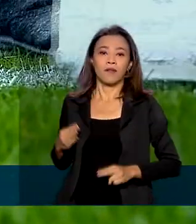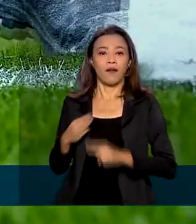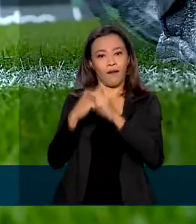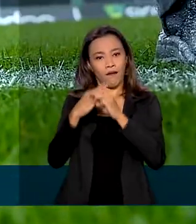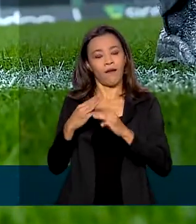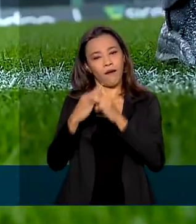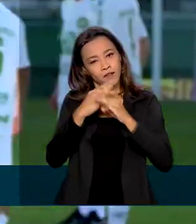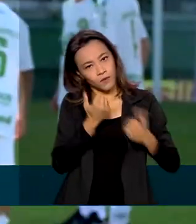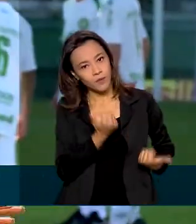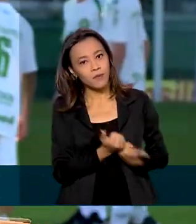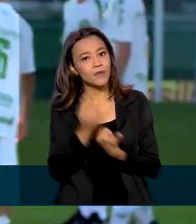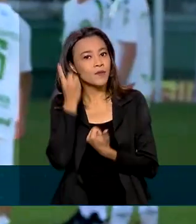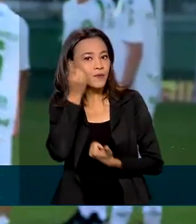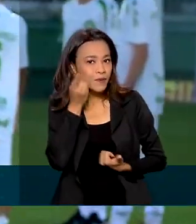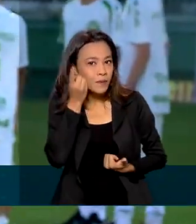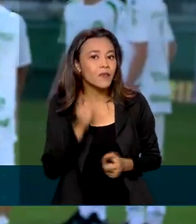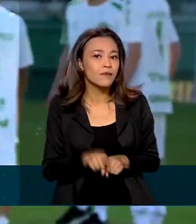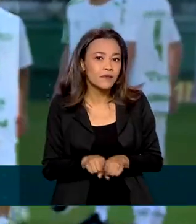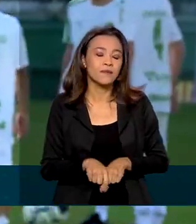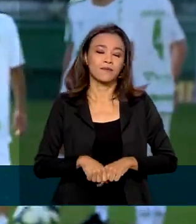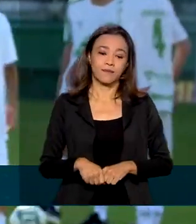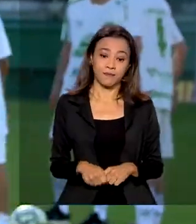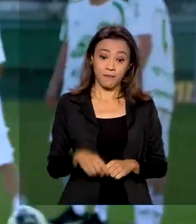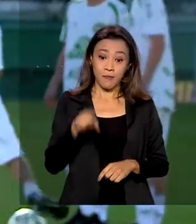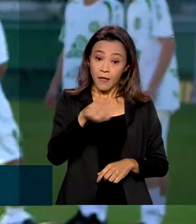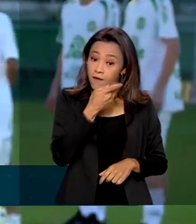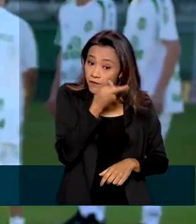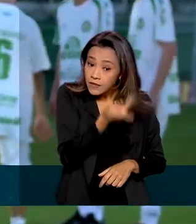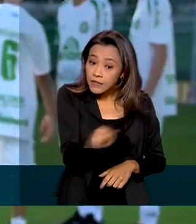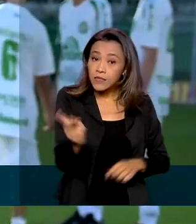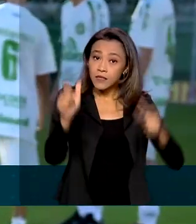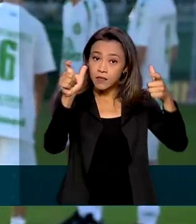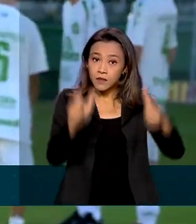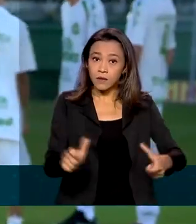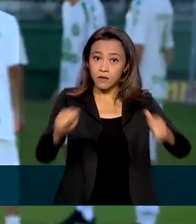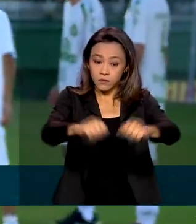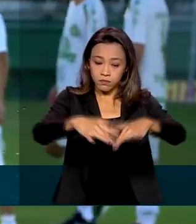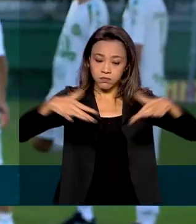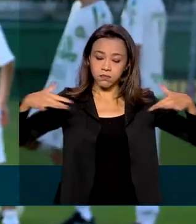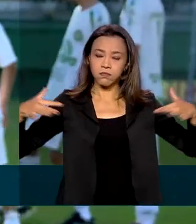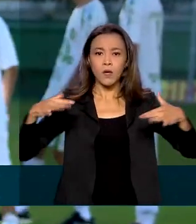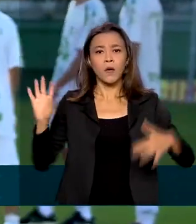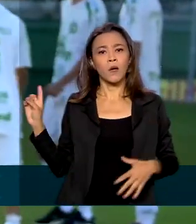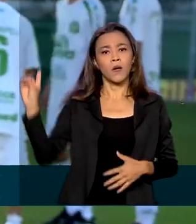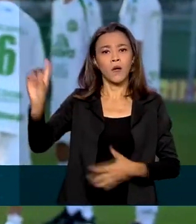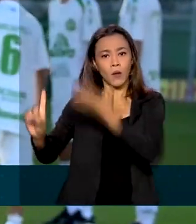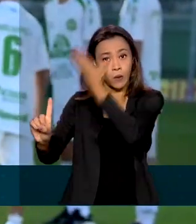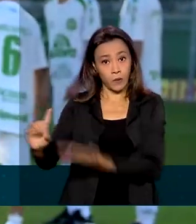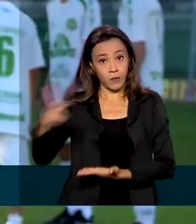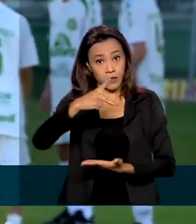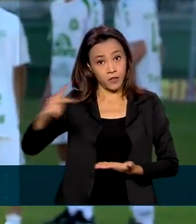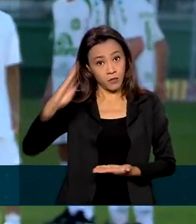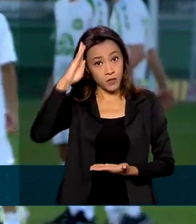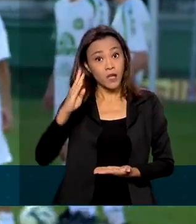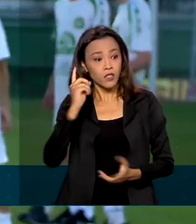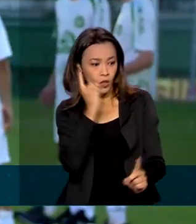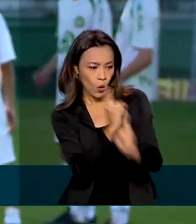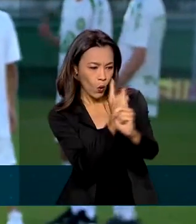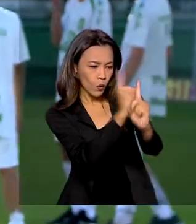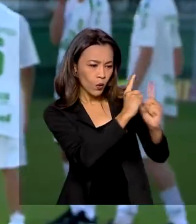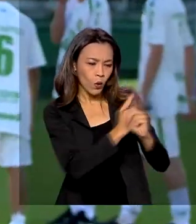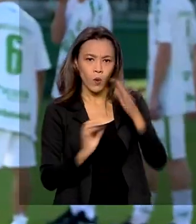parlamentares. Após a visita à Arena Condá, o presidente Jair Bolsonaro se encontrou com empresários da região,